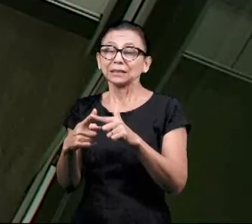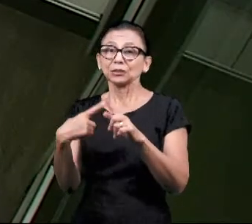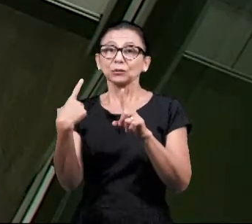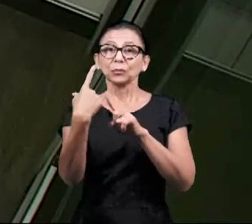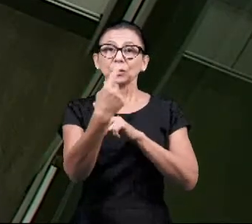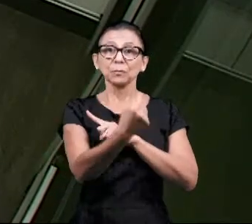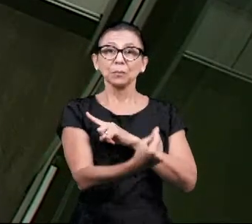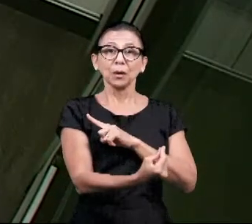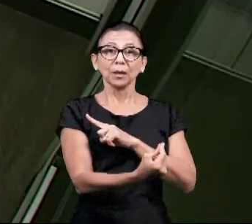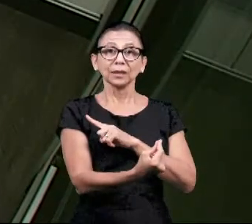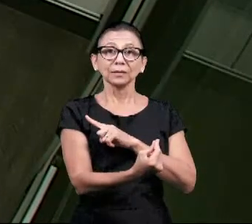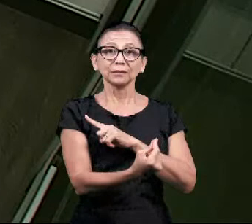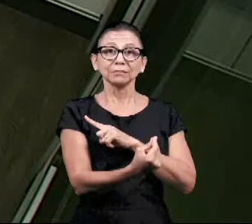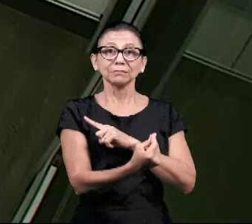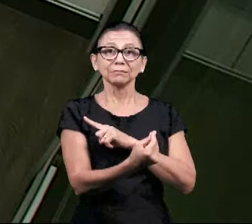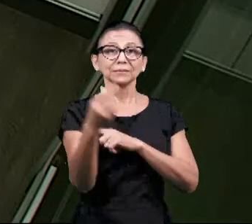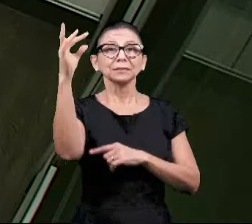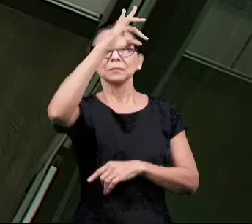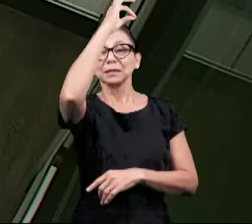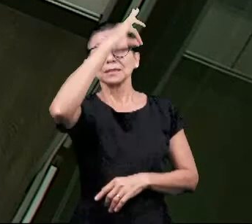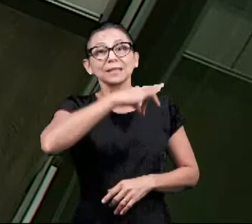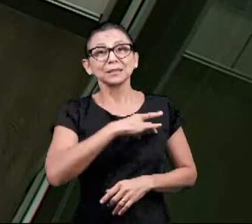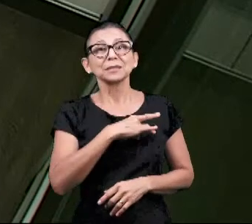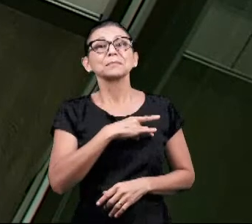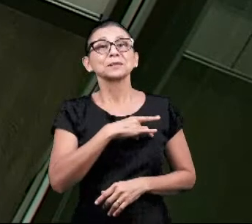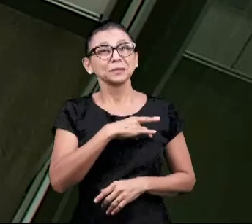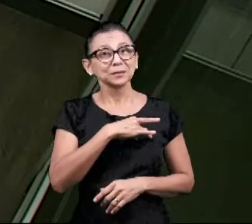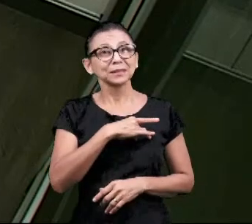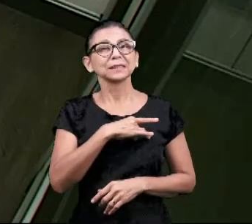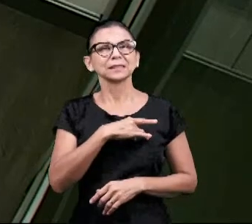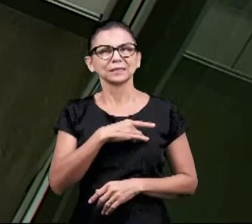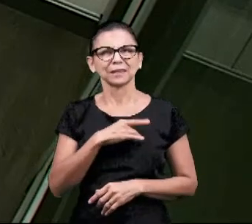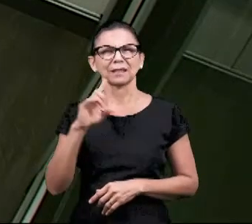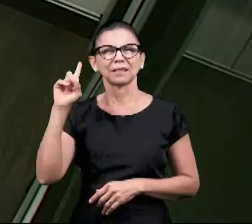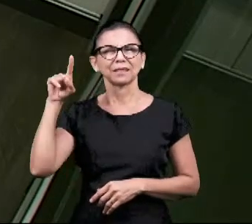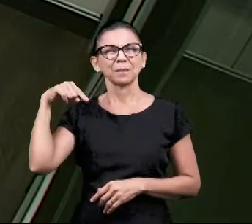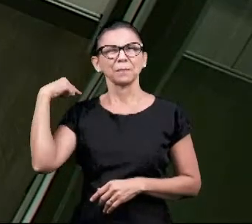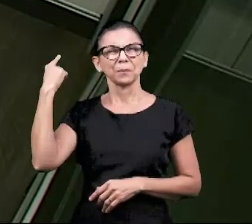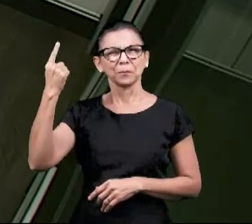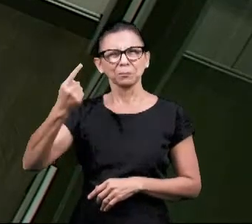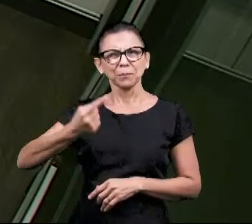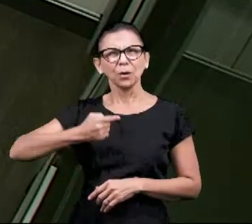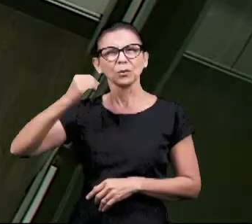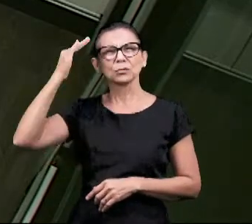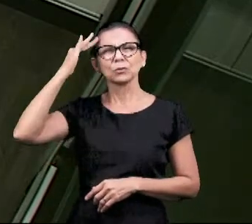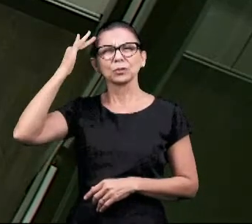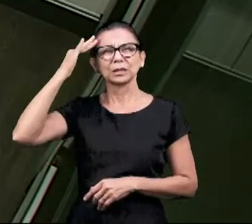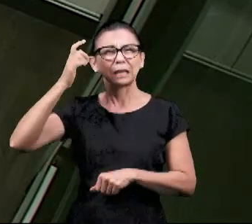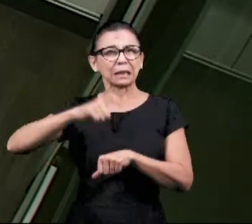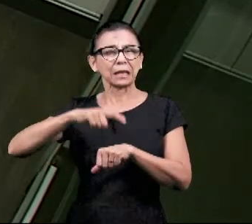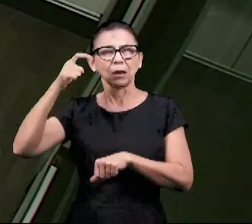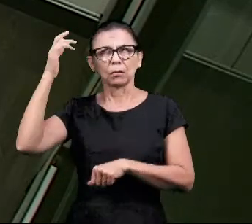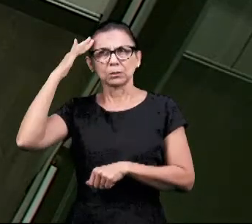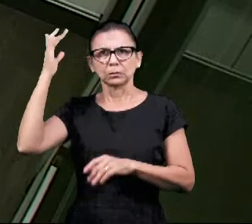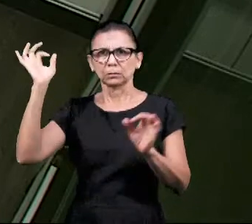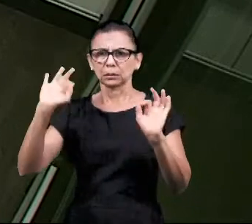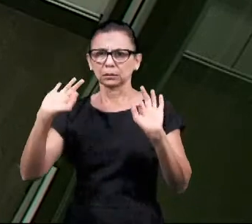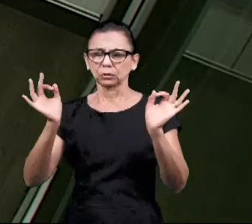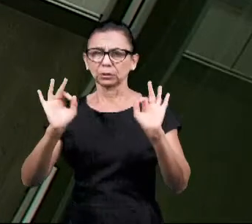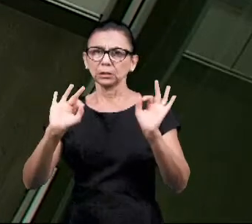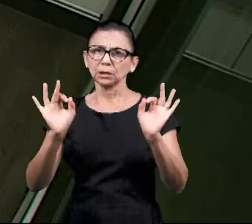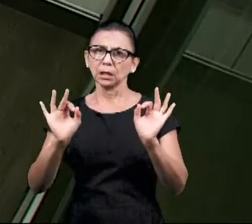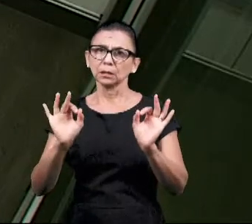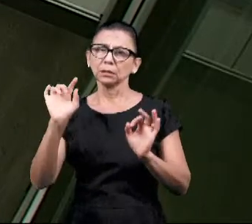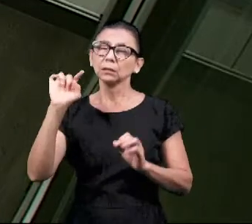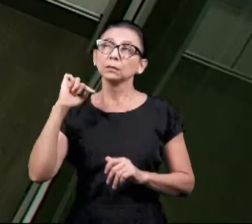com o Espírito Santo. Foi. Que maravilha. Foi. Eu só fui entender isso depois de muito tempo. Eu não entendi isso na hora, lógico. Conversando com o meu